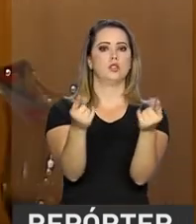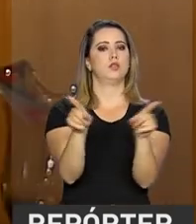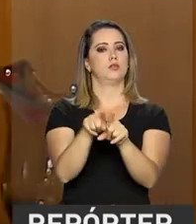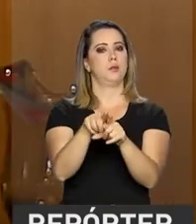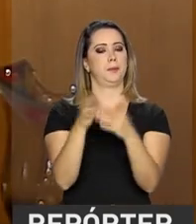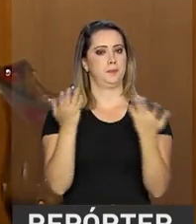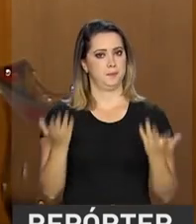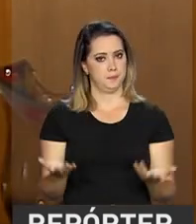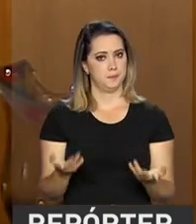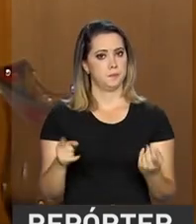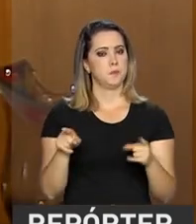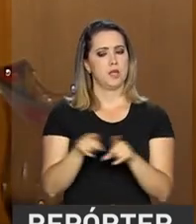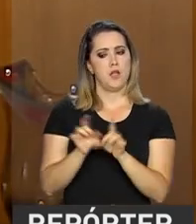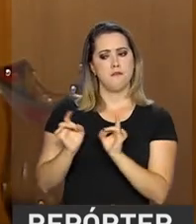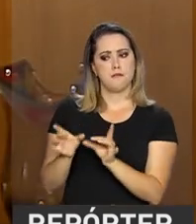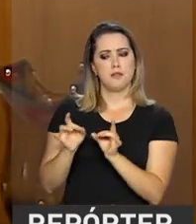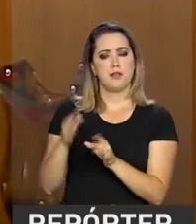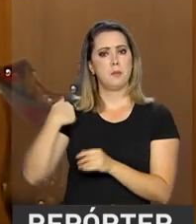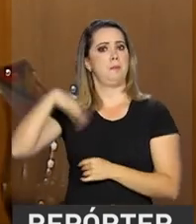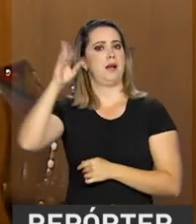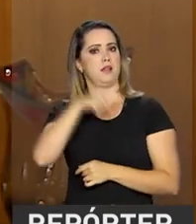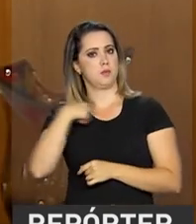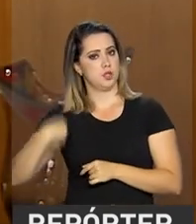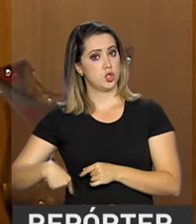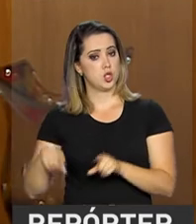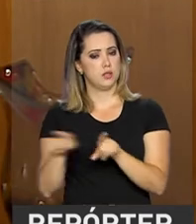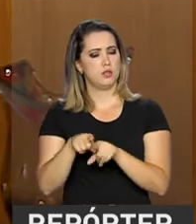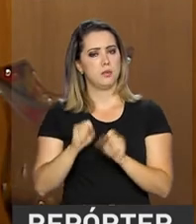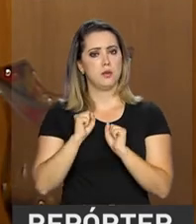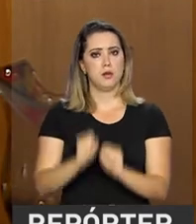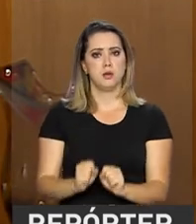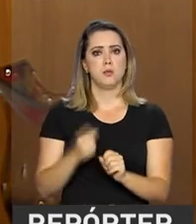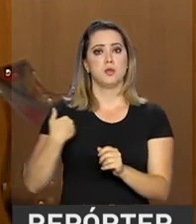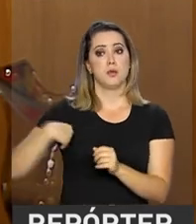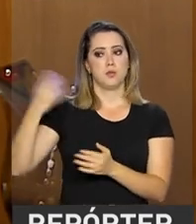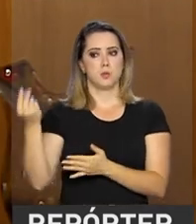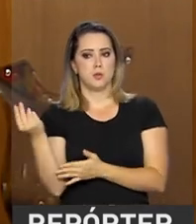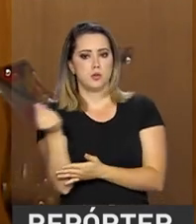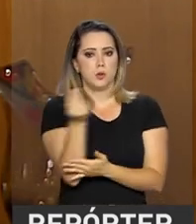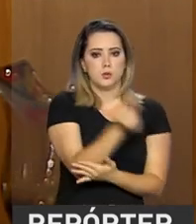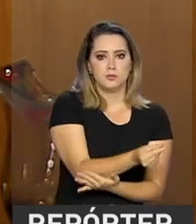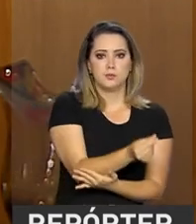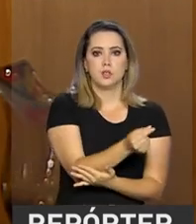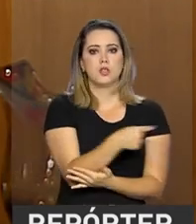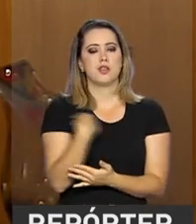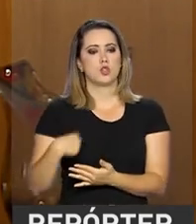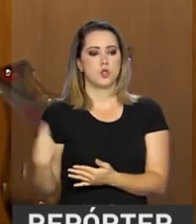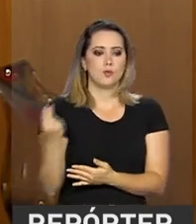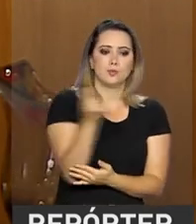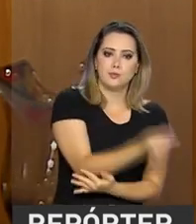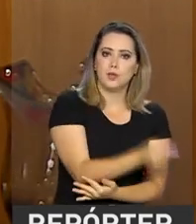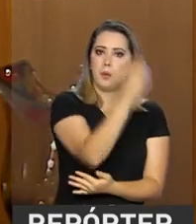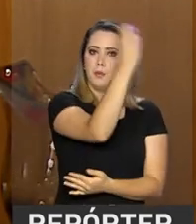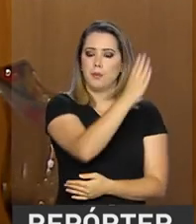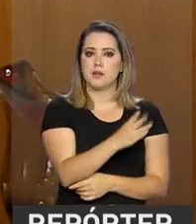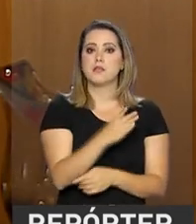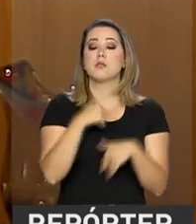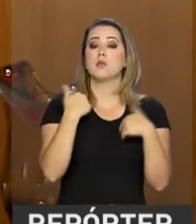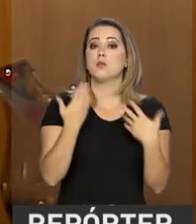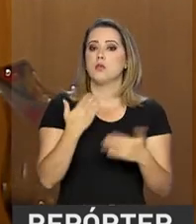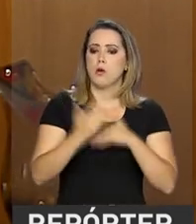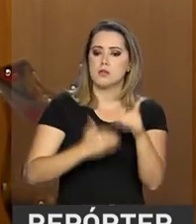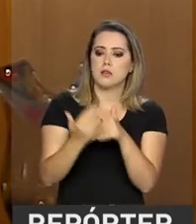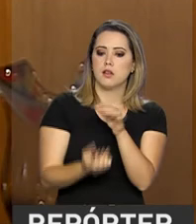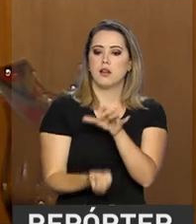além de exportar mais podemos trazer mais capital chinês e com isso acelerar a criação de